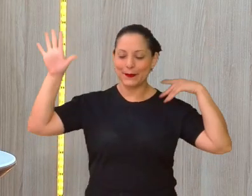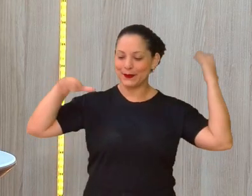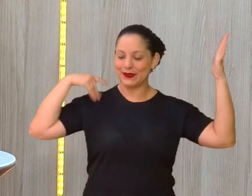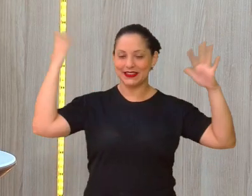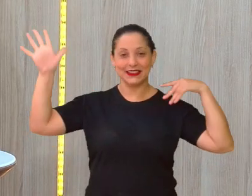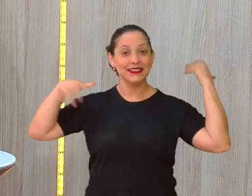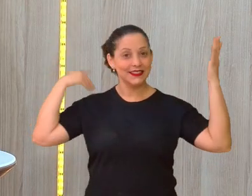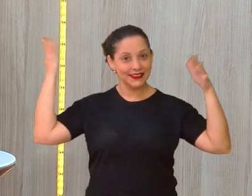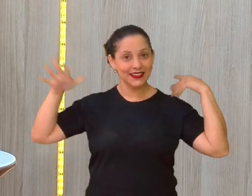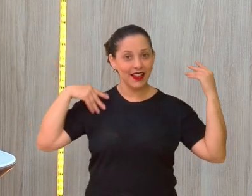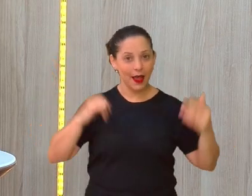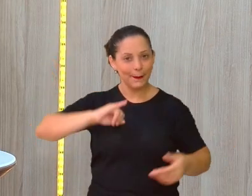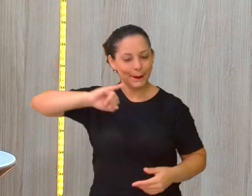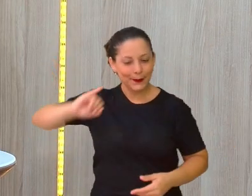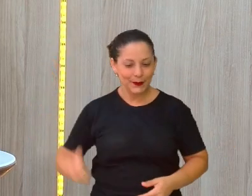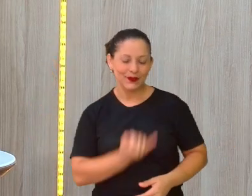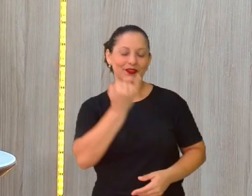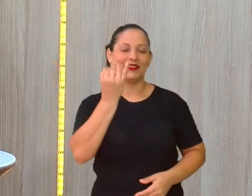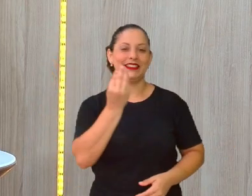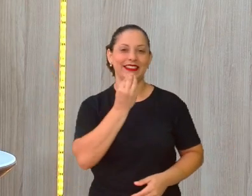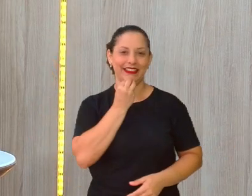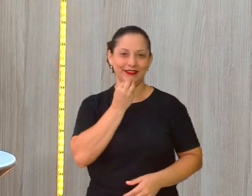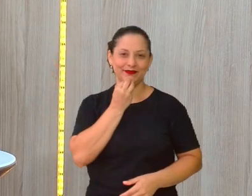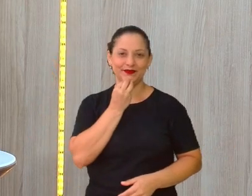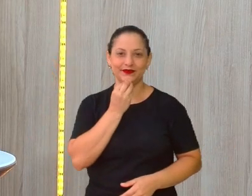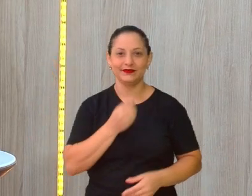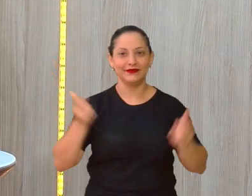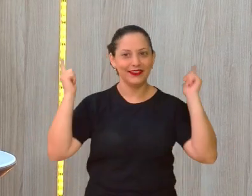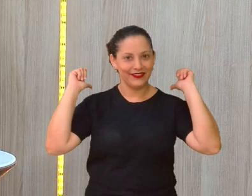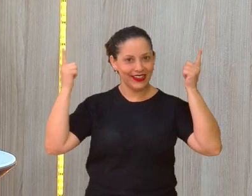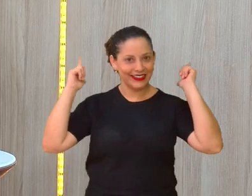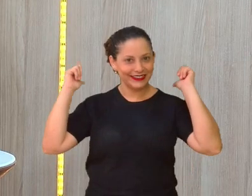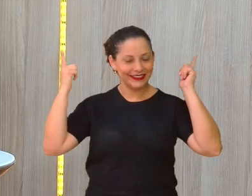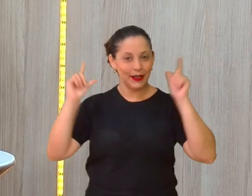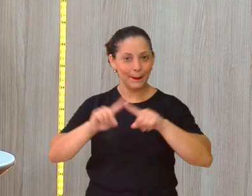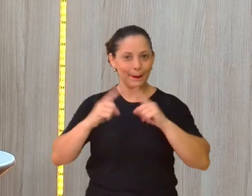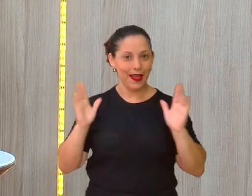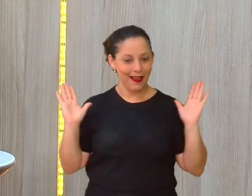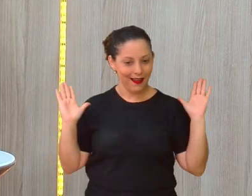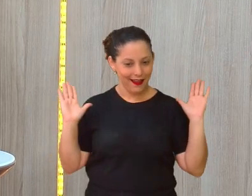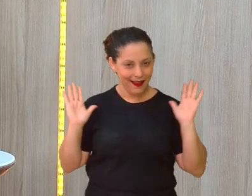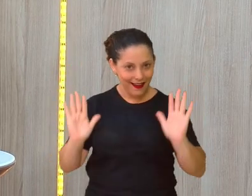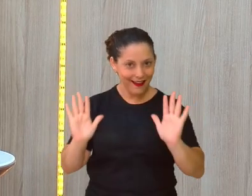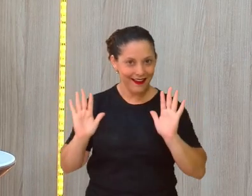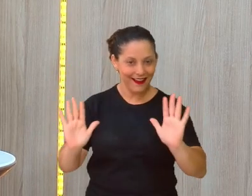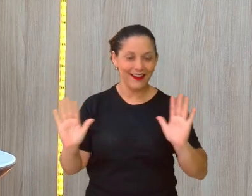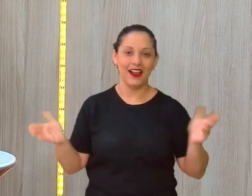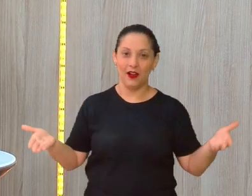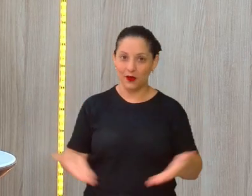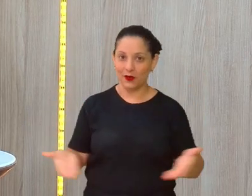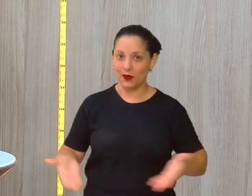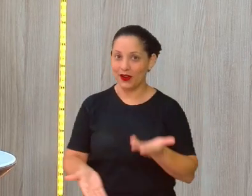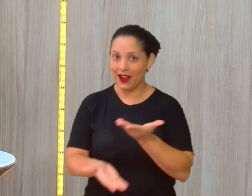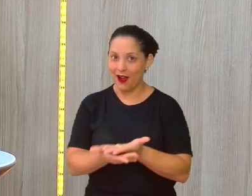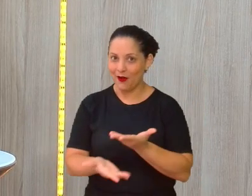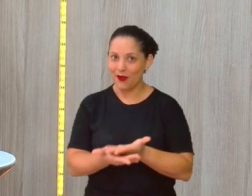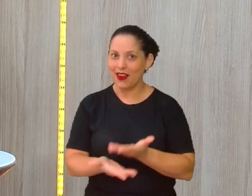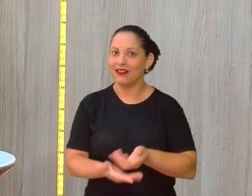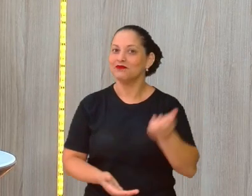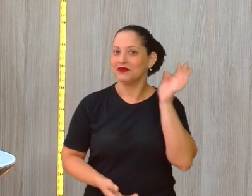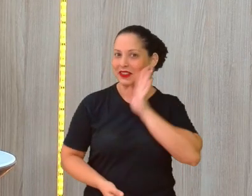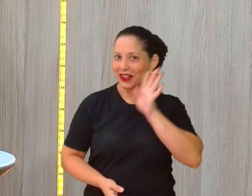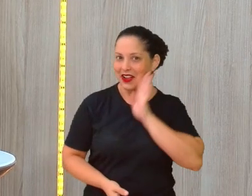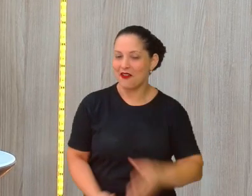aproveitar também, se divertir. Mas antes, vamos assistir essa aula de história, que está muito massa. Então,